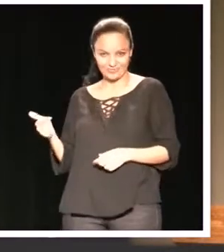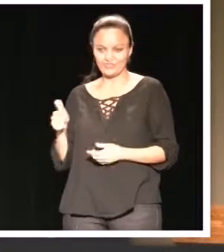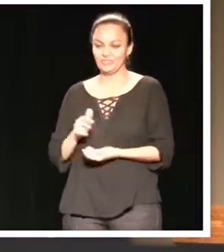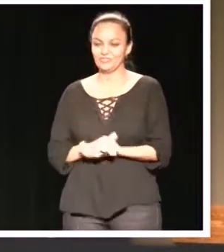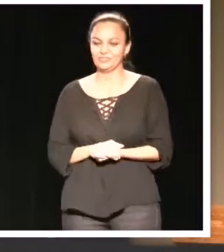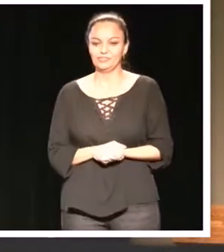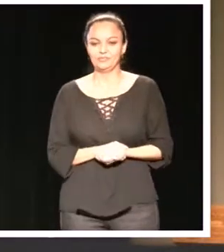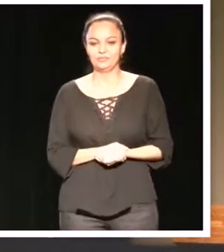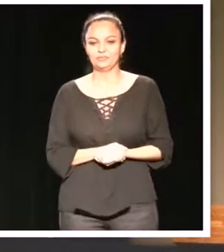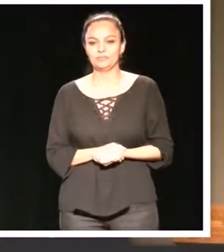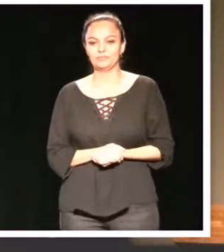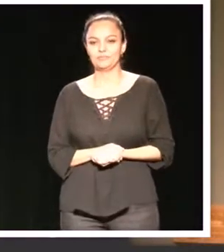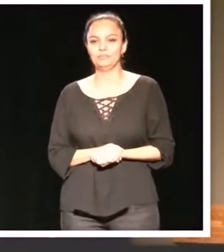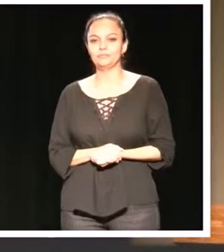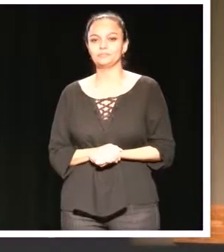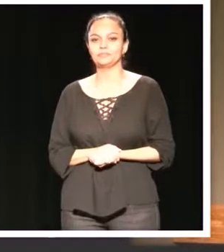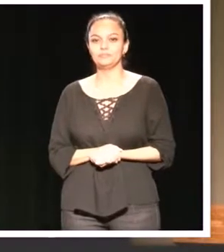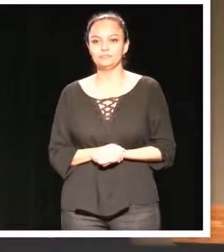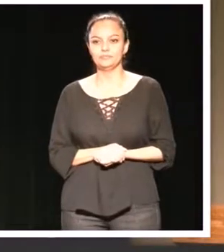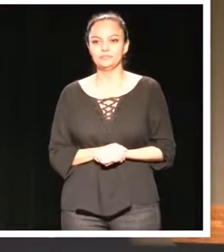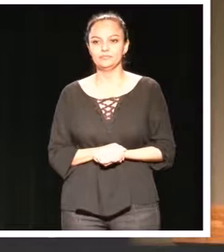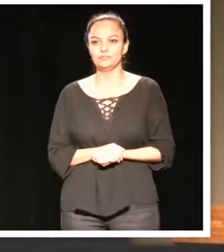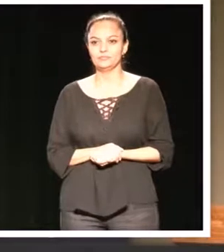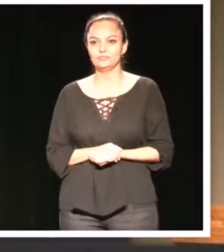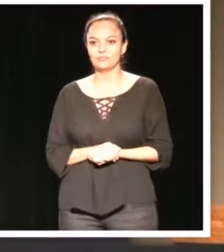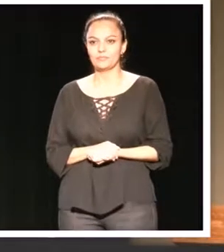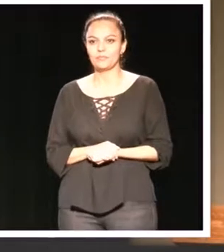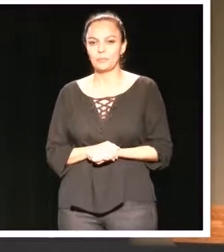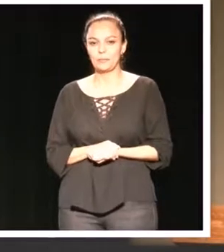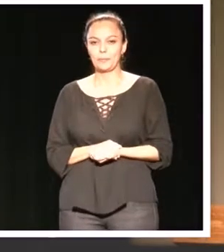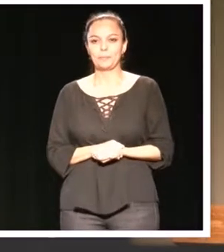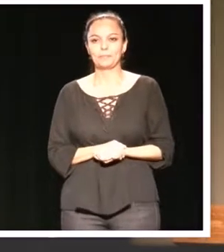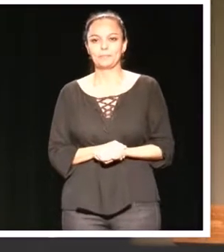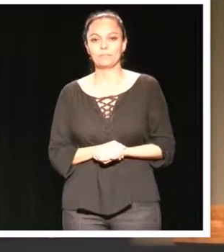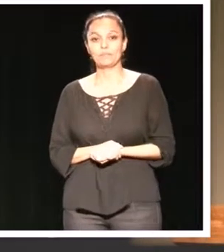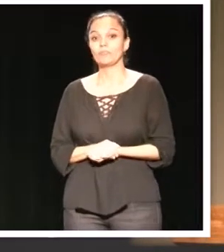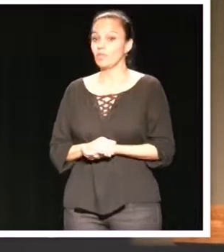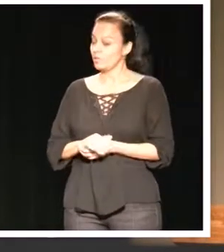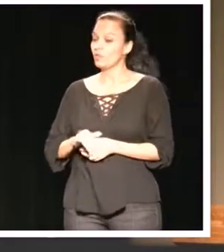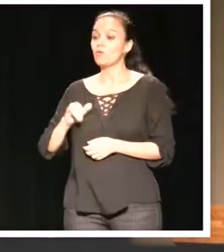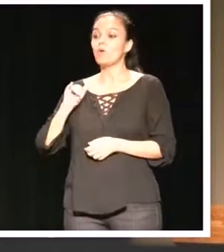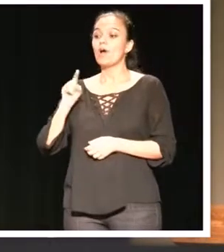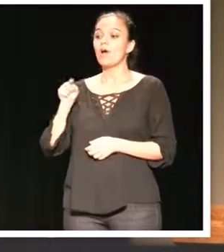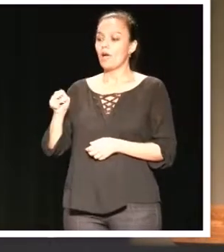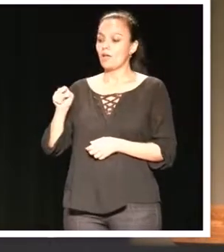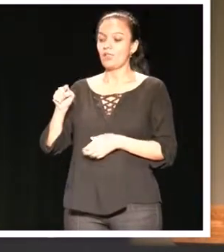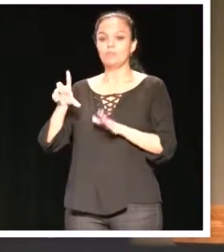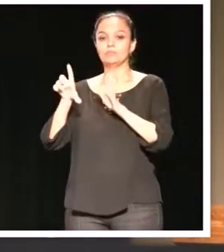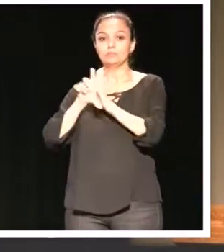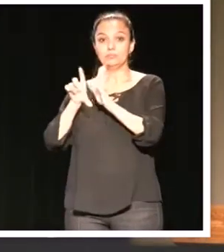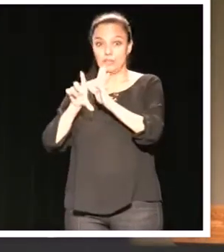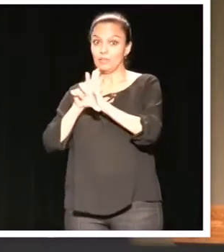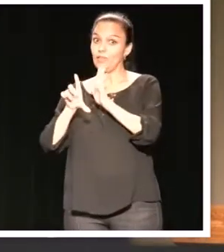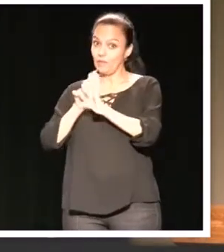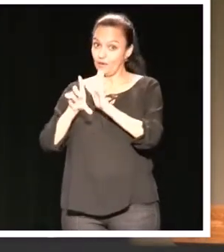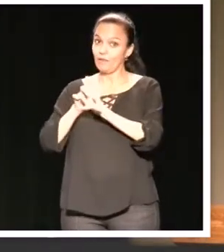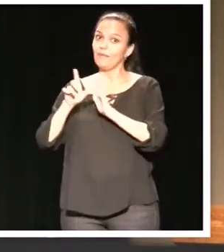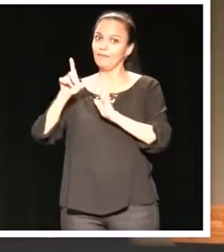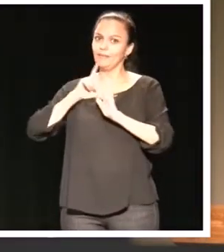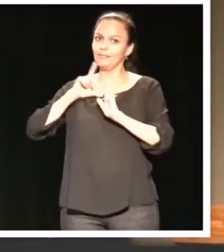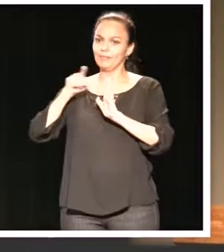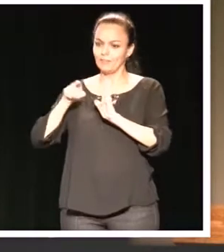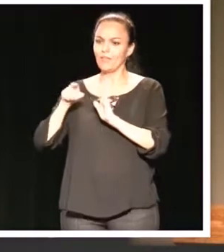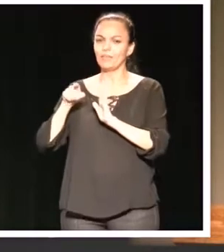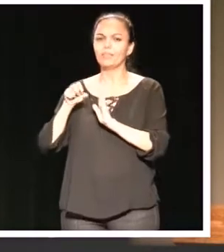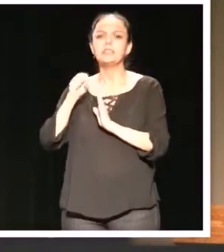excepto que possa se dar a entender por escrito. Isso é uma lei